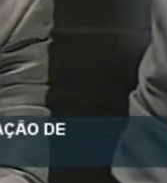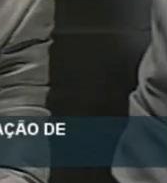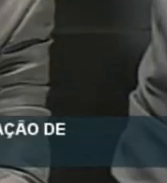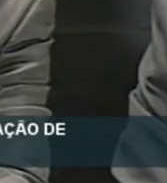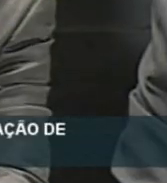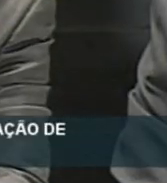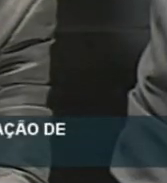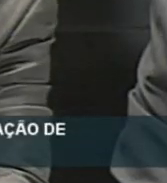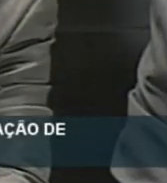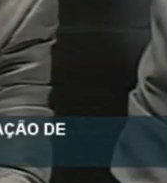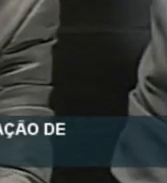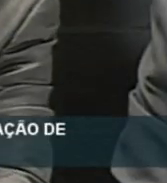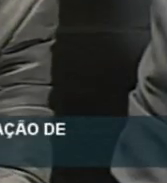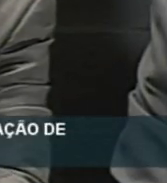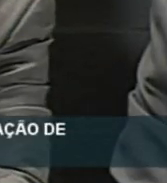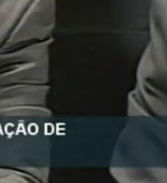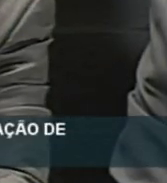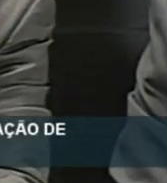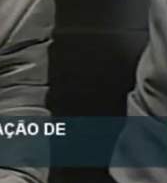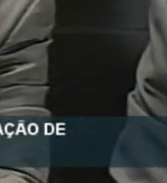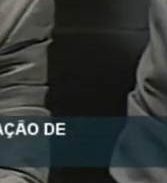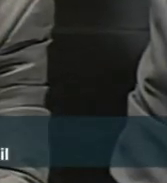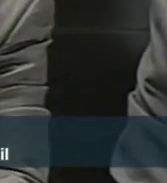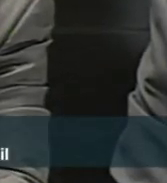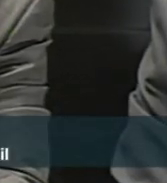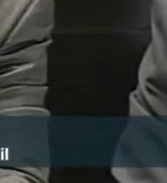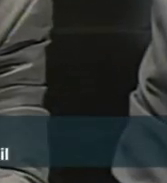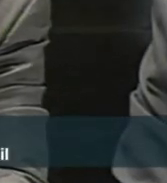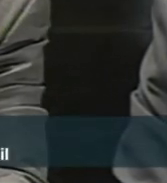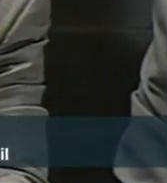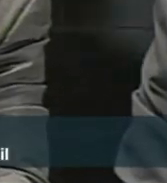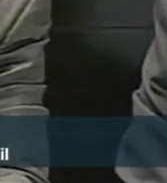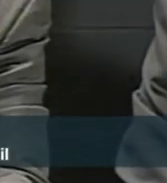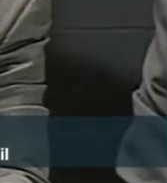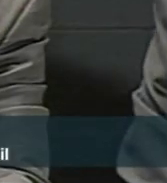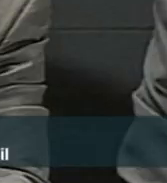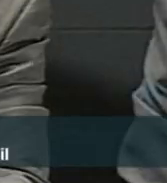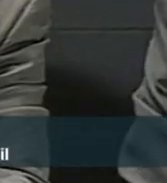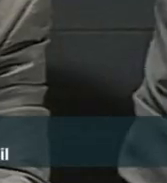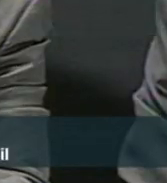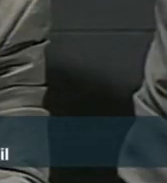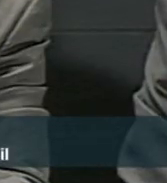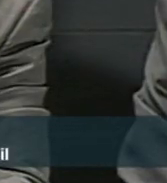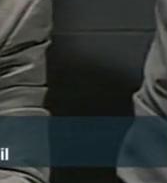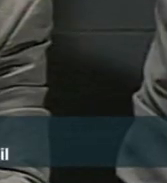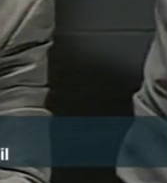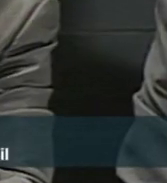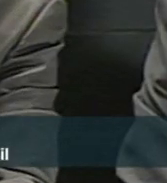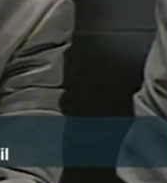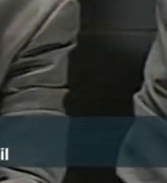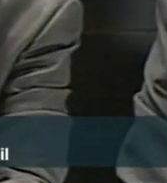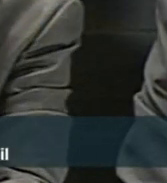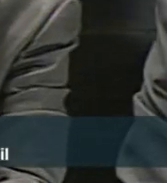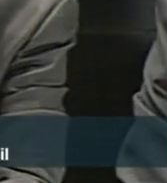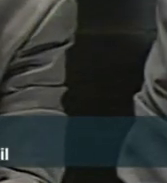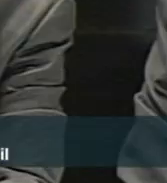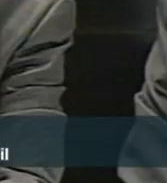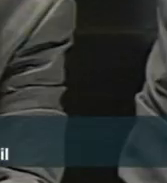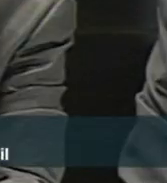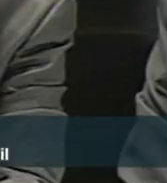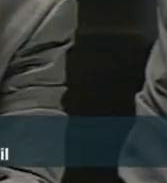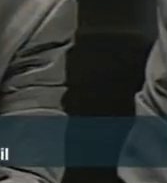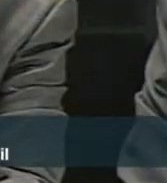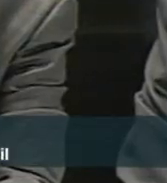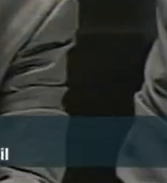porque eles têm que, em seguida, participar de uma reunião no Palácio sobre o Código Florestal. Então, de lá para cá, eu